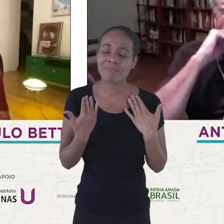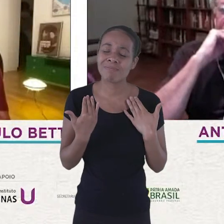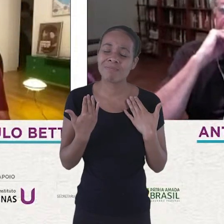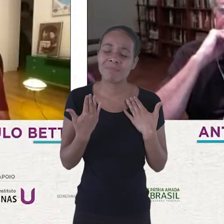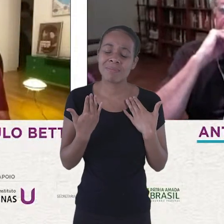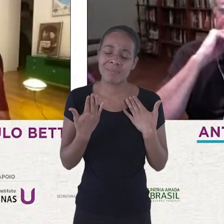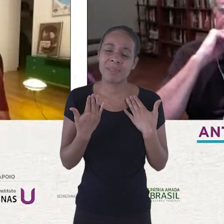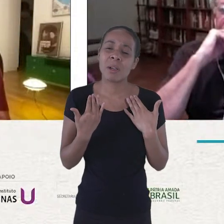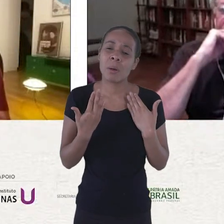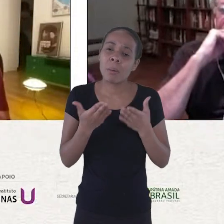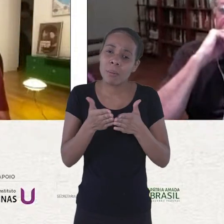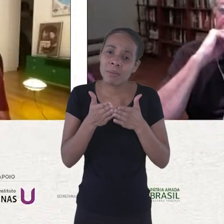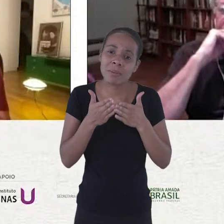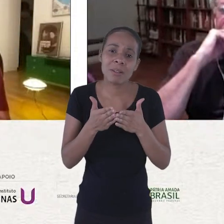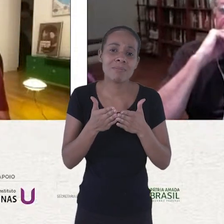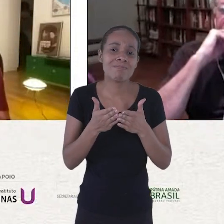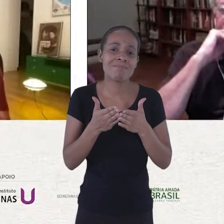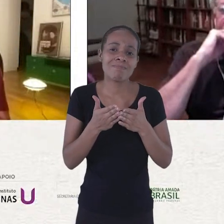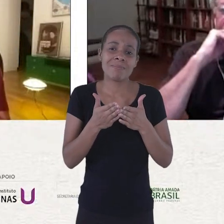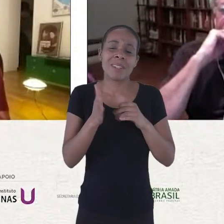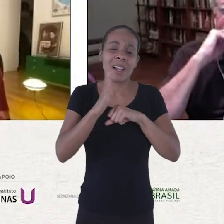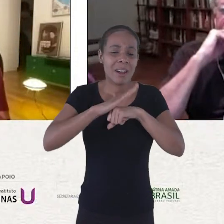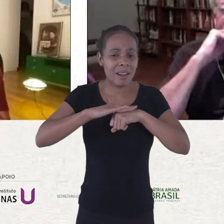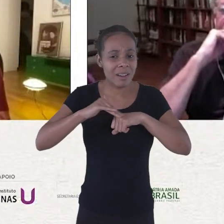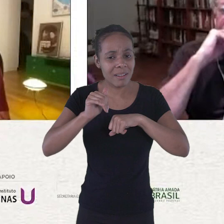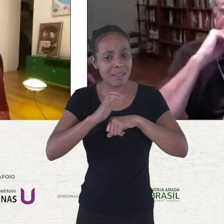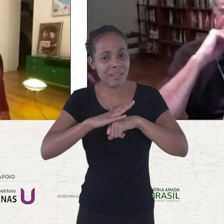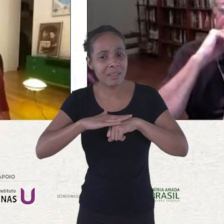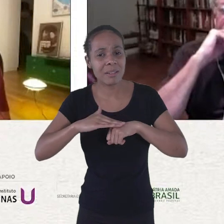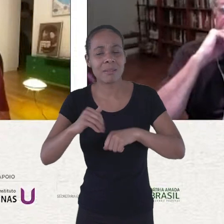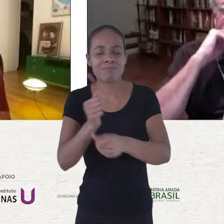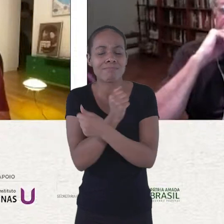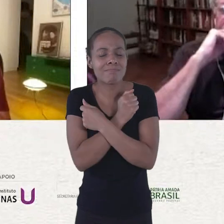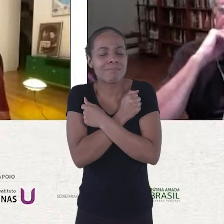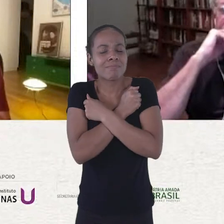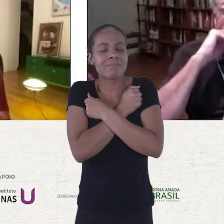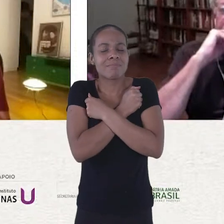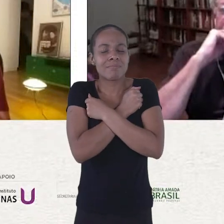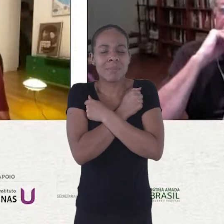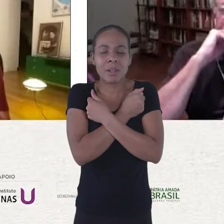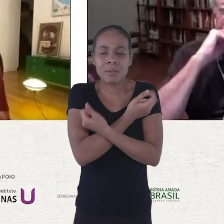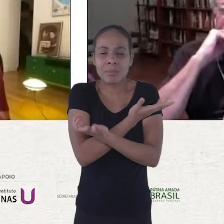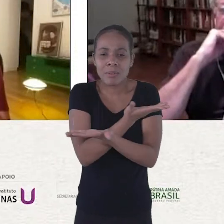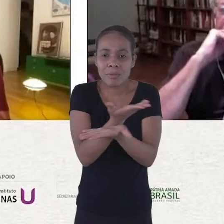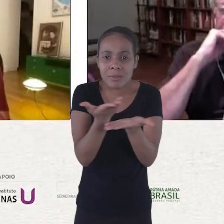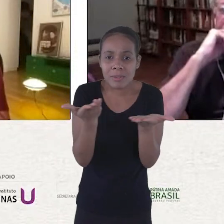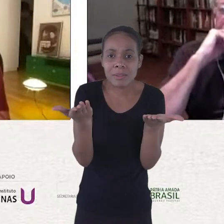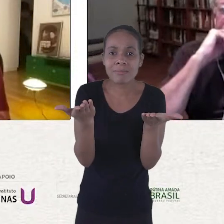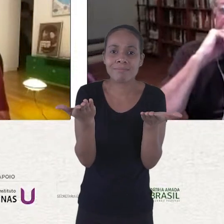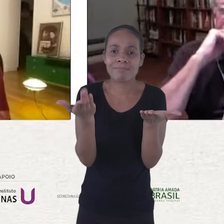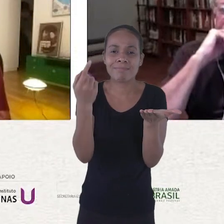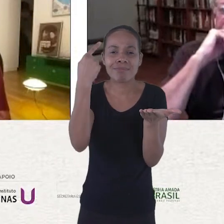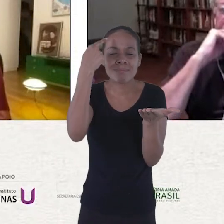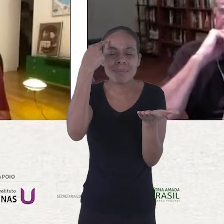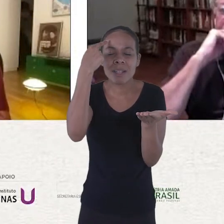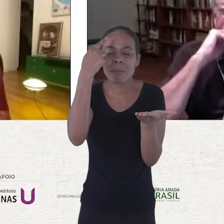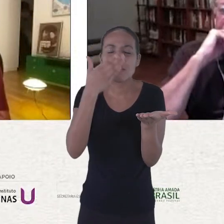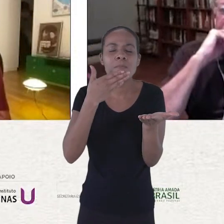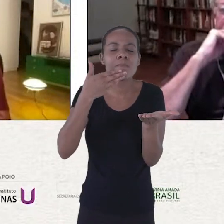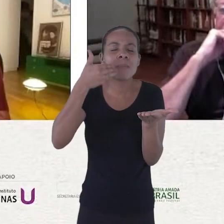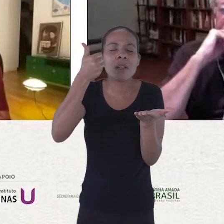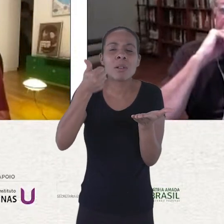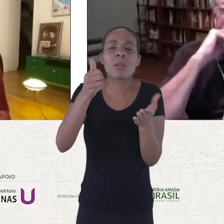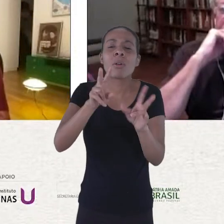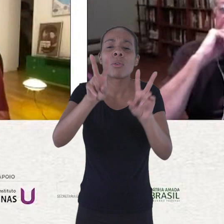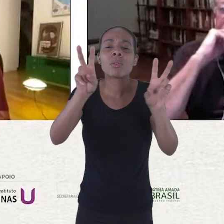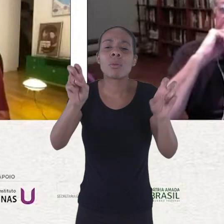abraço, o nosso pensamento, o melhor pensamento que se pode ter de proteção, de